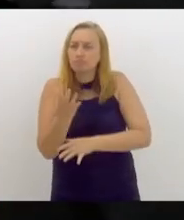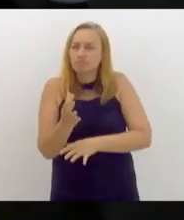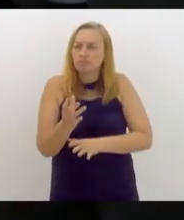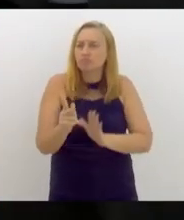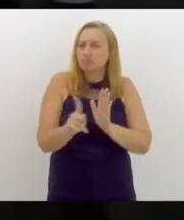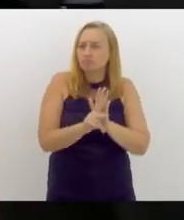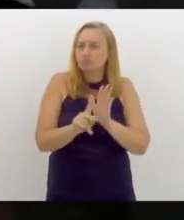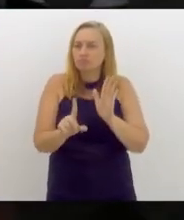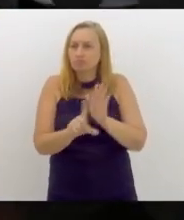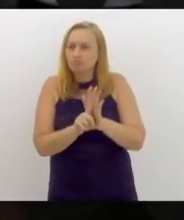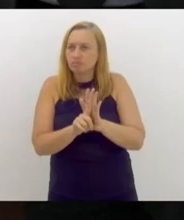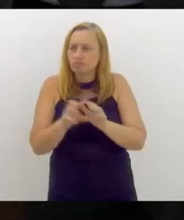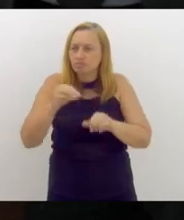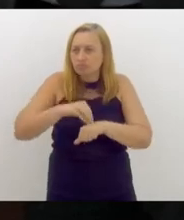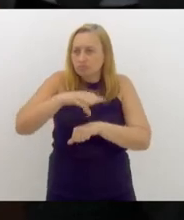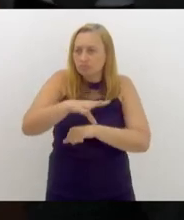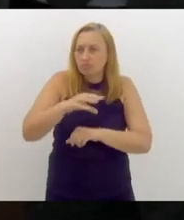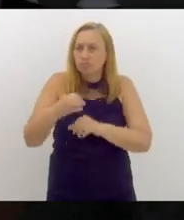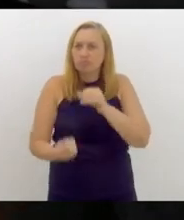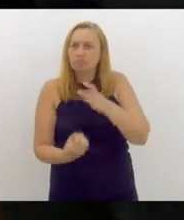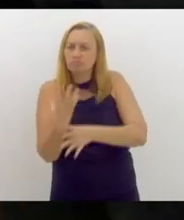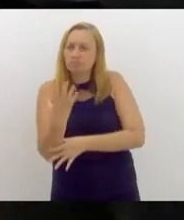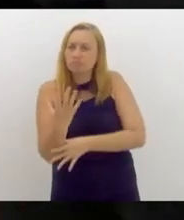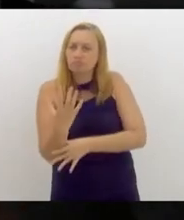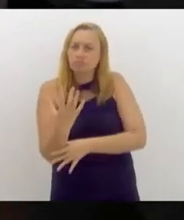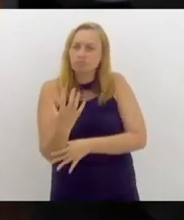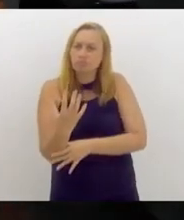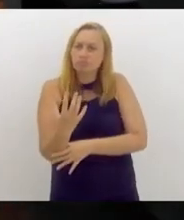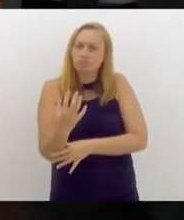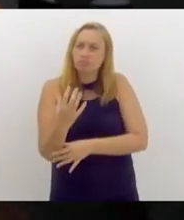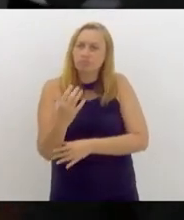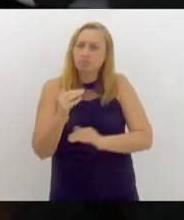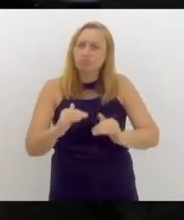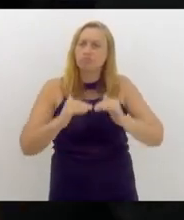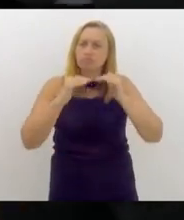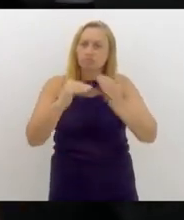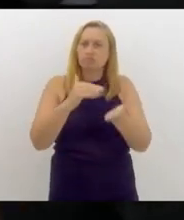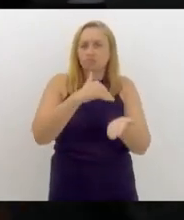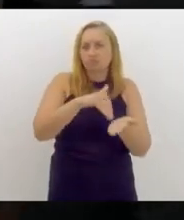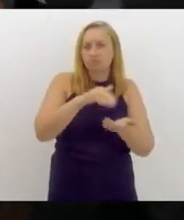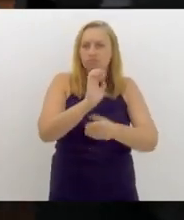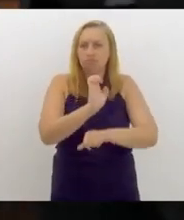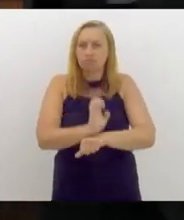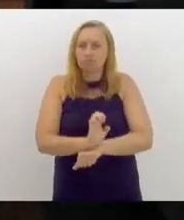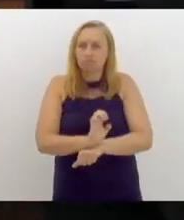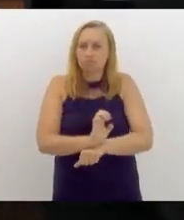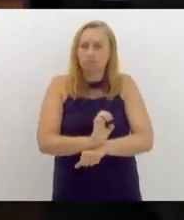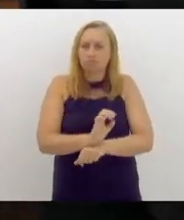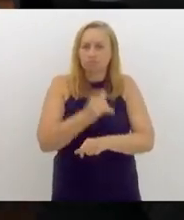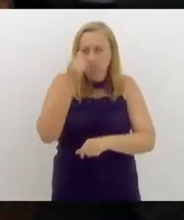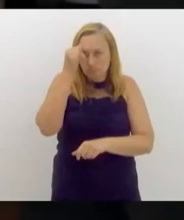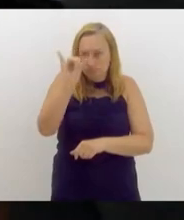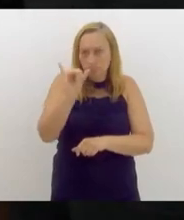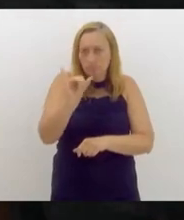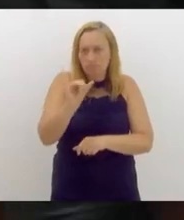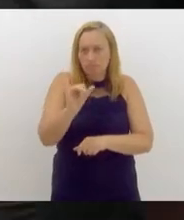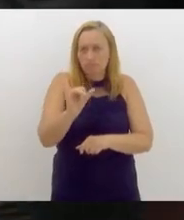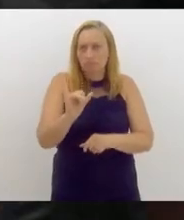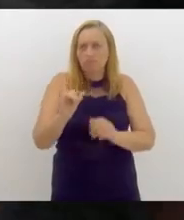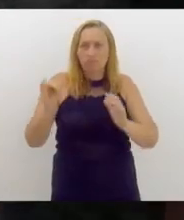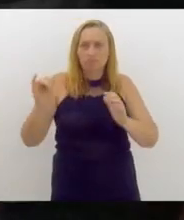de lei indicativo para a criação de uma subsecretaria estadual de prevenção de